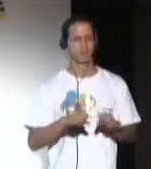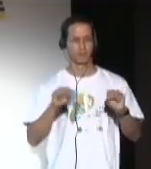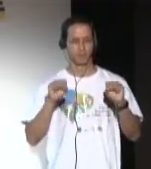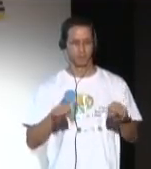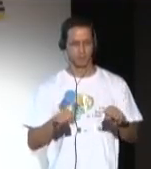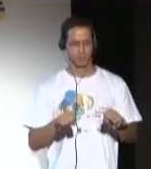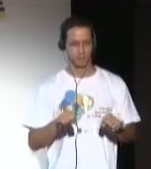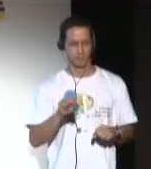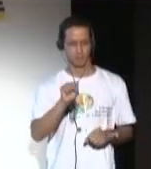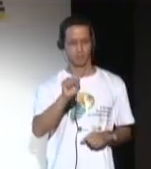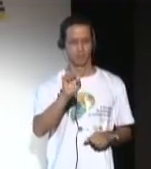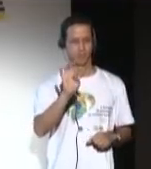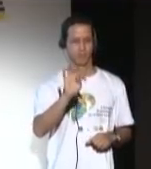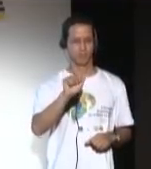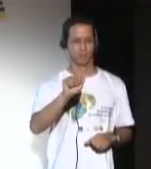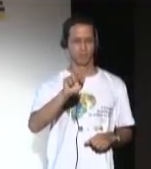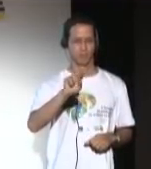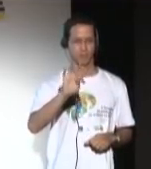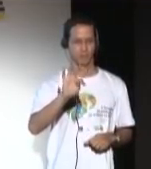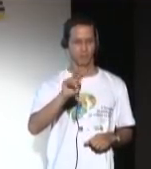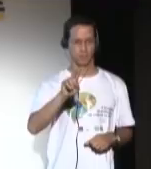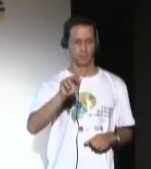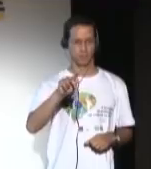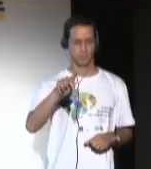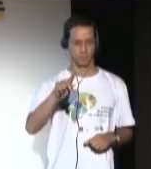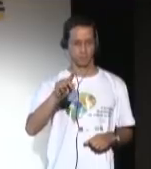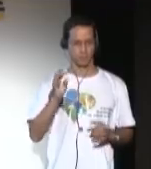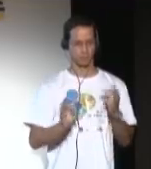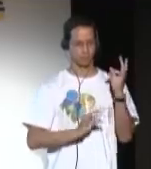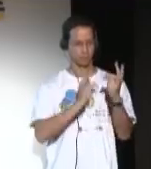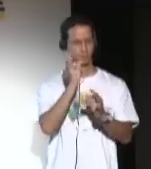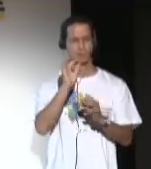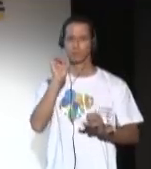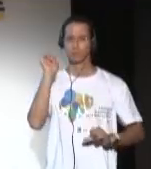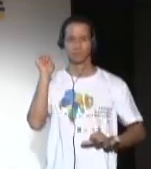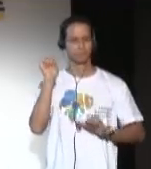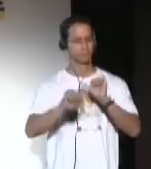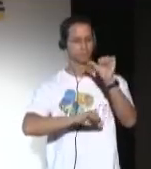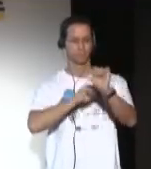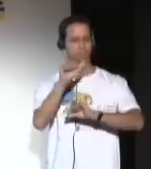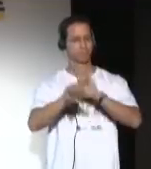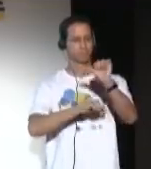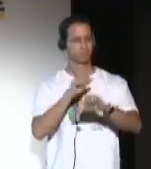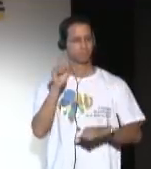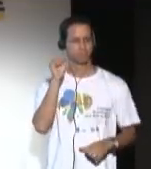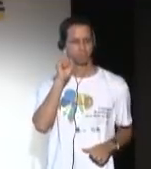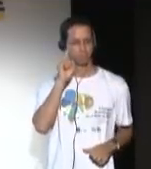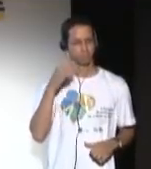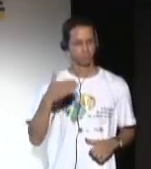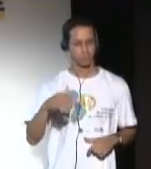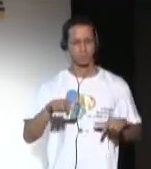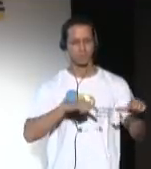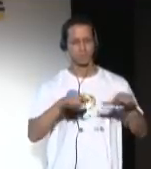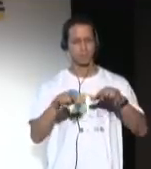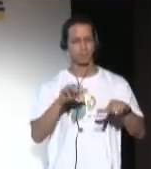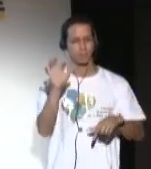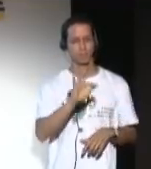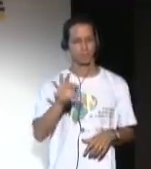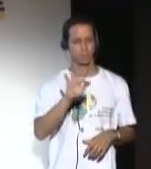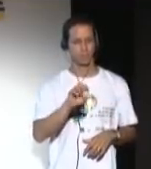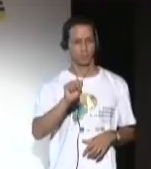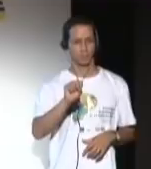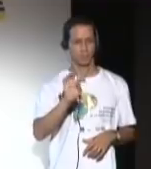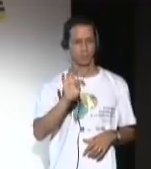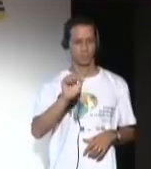As startups de alta tecnologia já estão transformando o nosso cotidiano. Eu trabalho na Universidade de